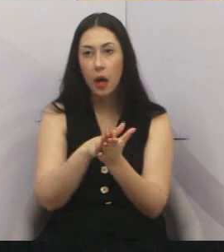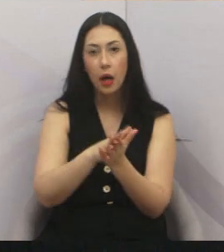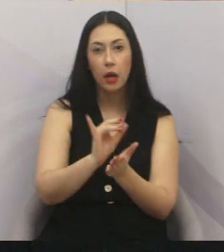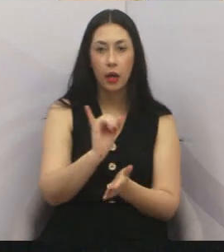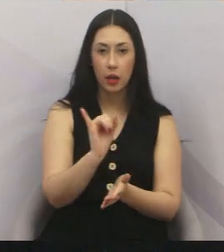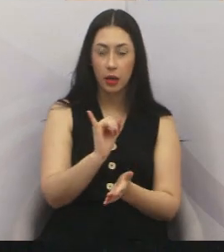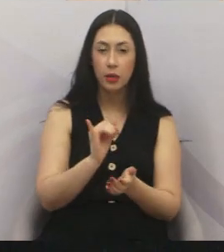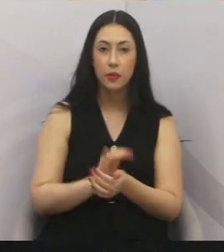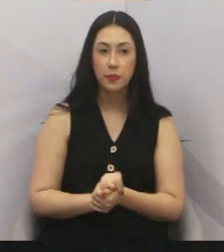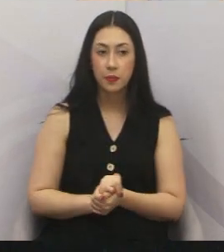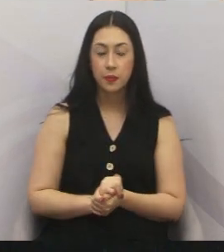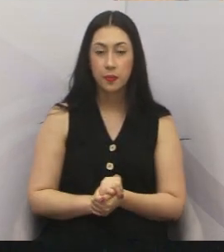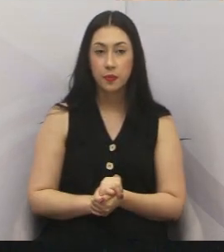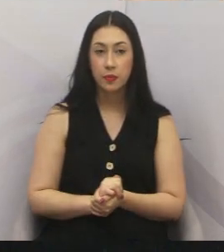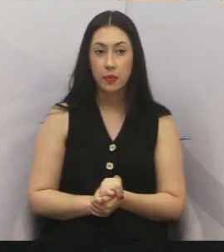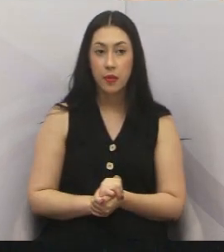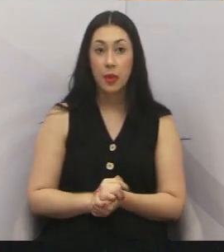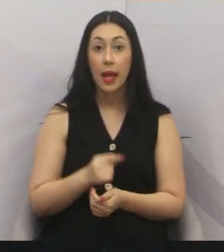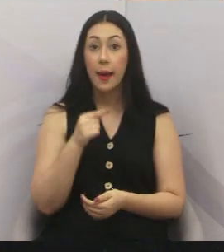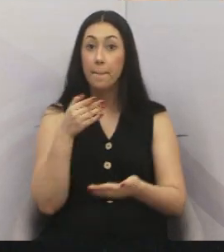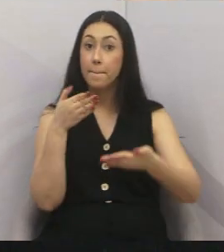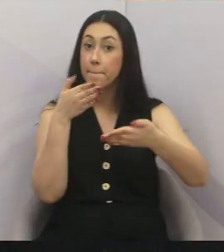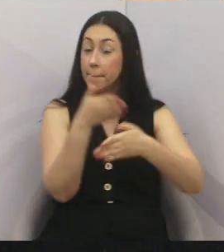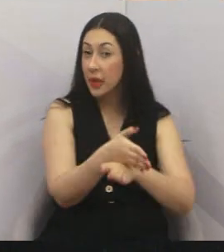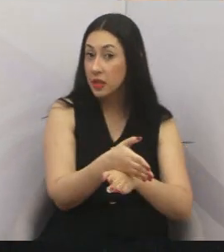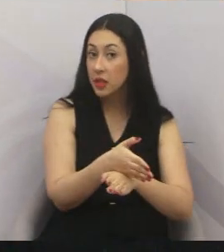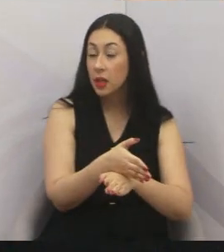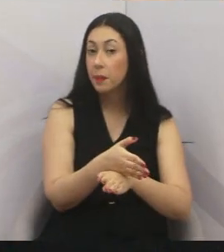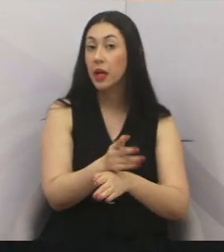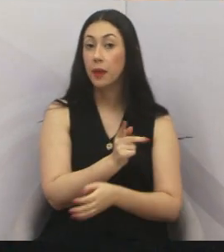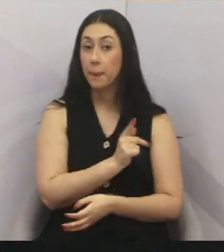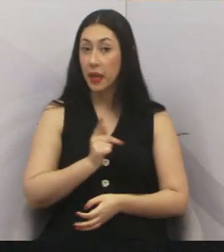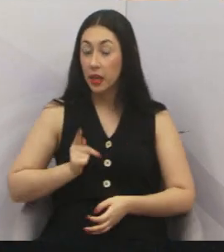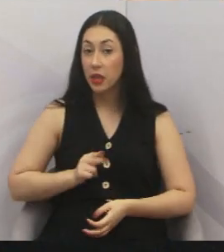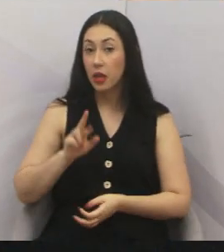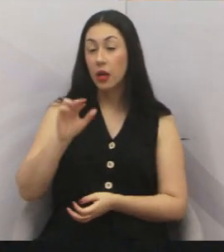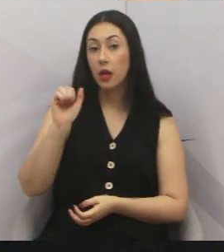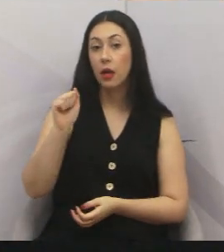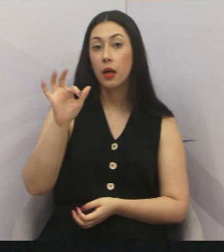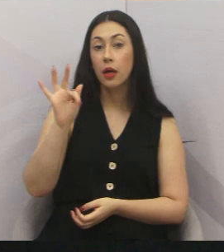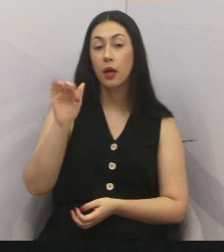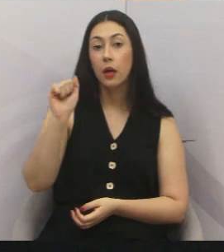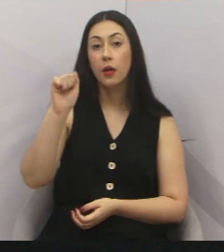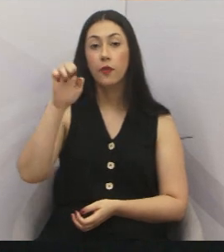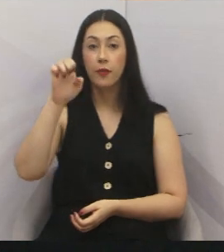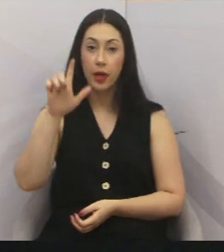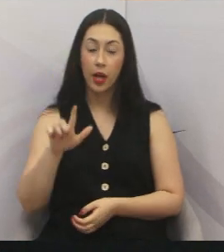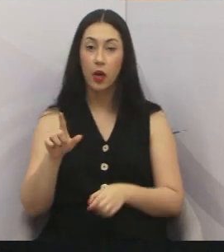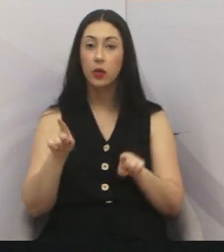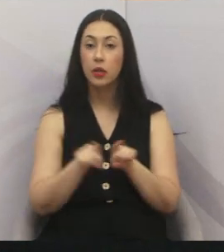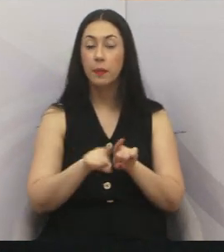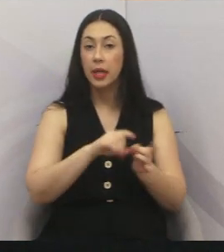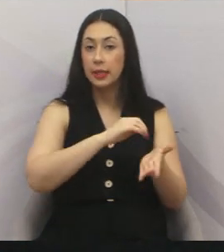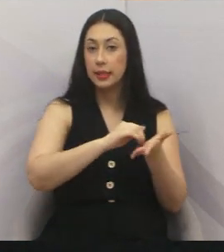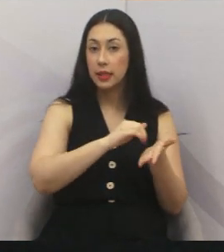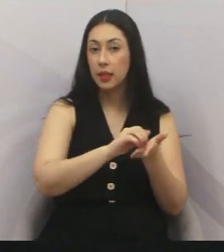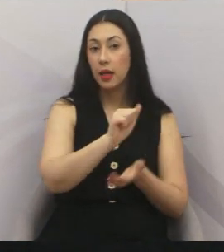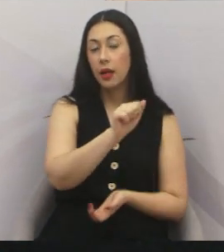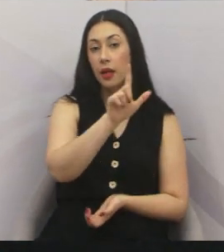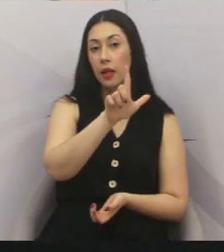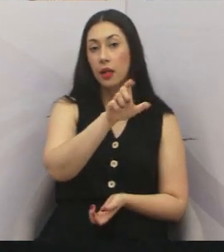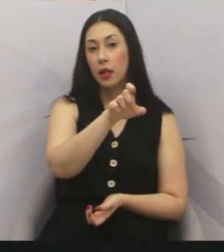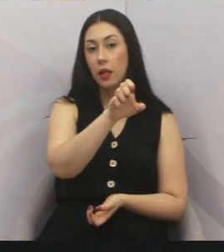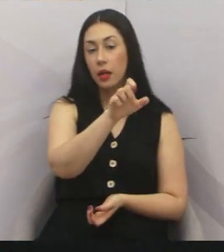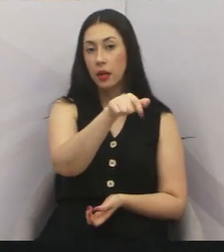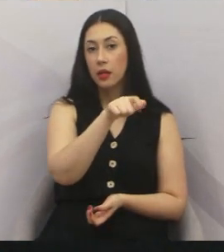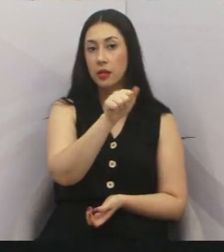Jacareí. Estiveram na sessão como presidente Rafael Apone de Figueiredo Rocha, secretário Alexandro